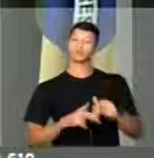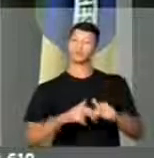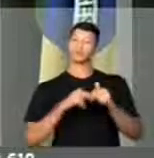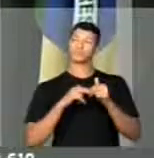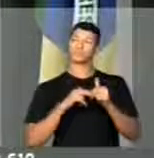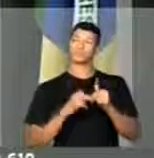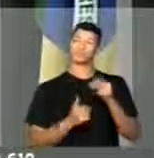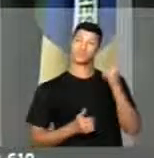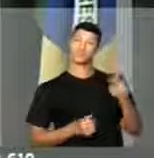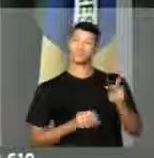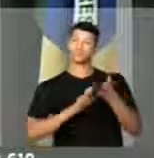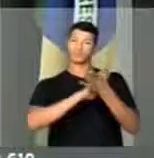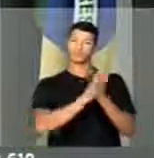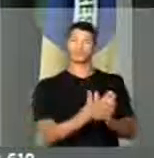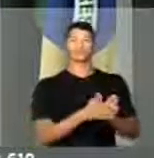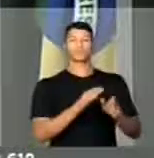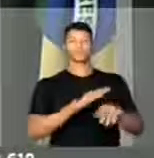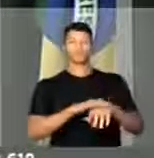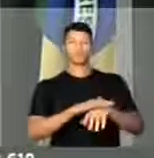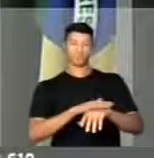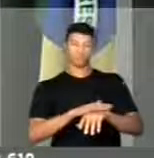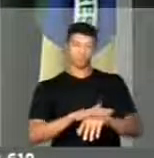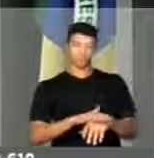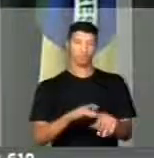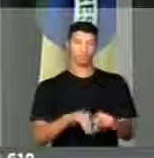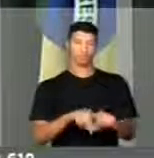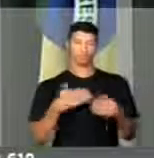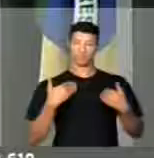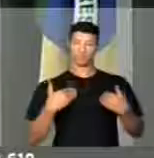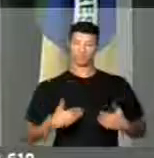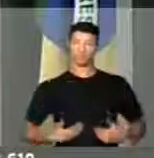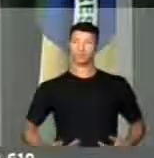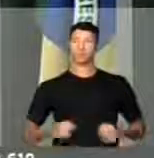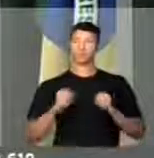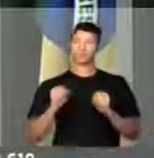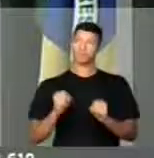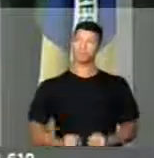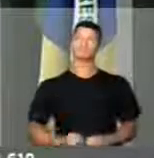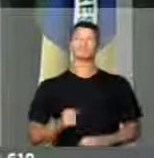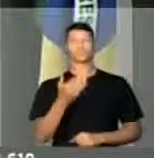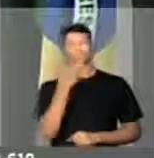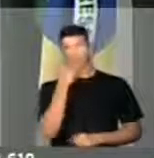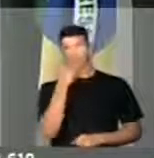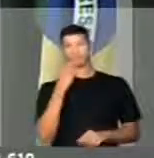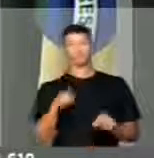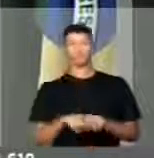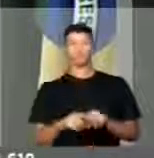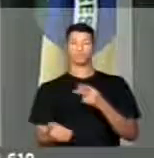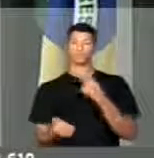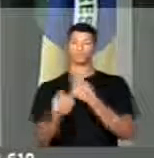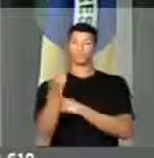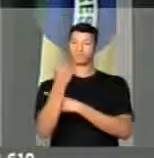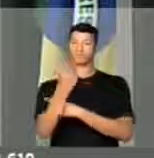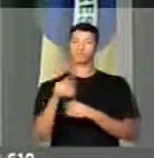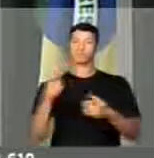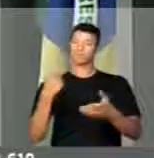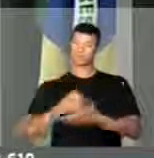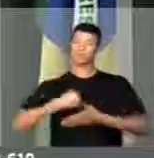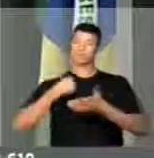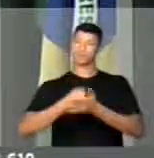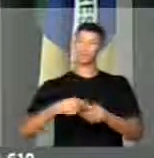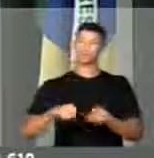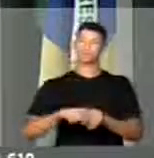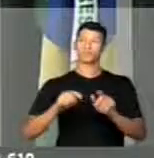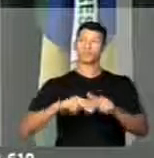através da supressão da dor, do analgésico, o corpo dele possa, bem alimentado e bem cuidado, enfrentar